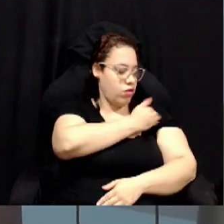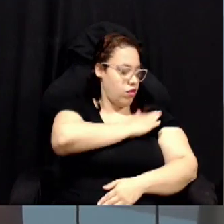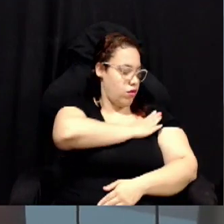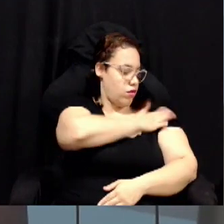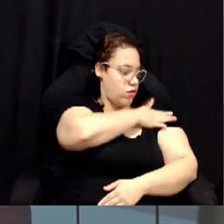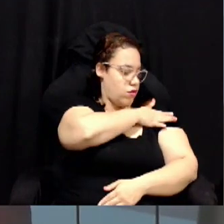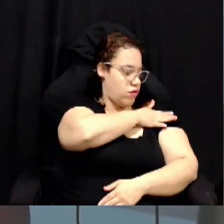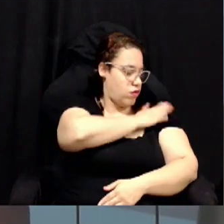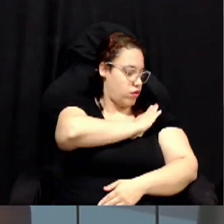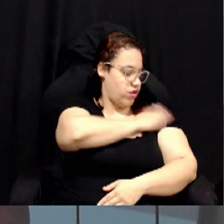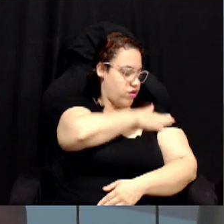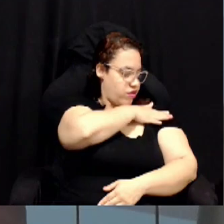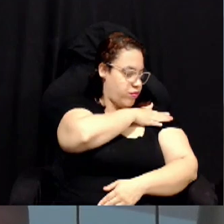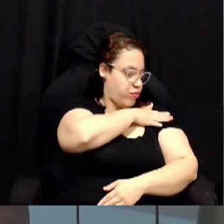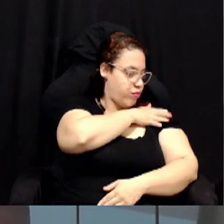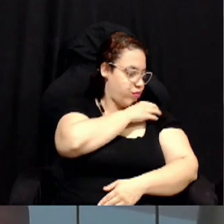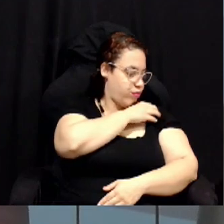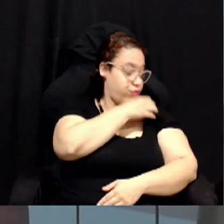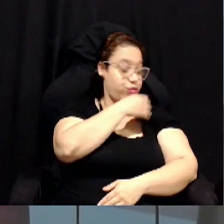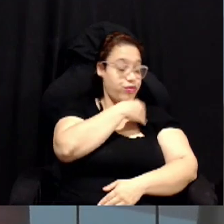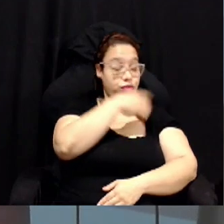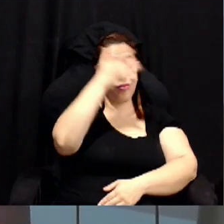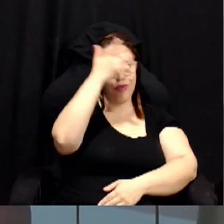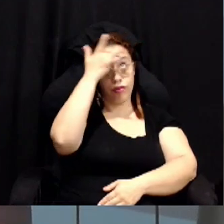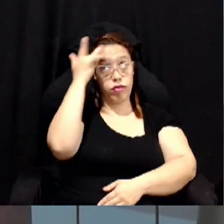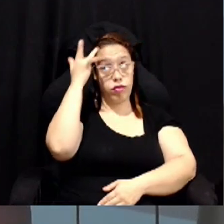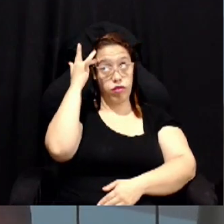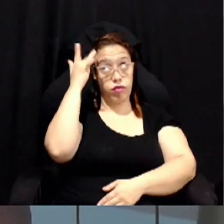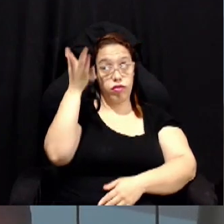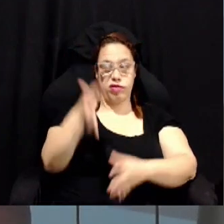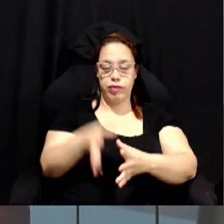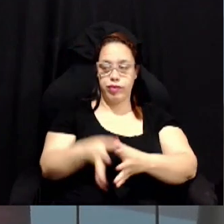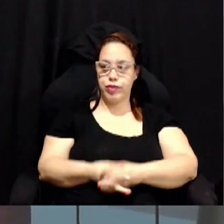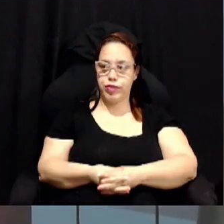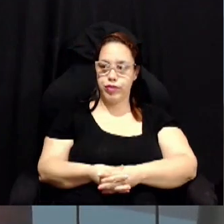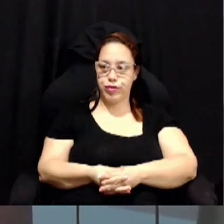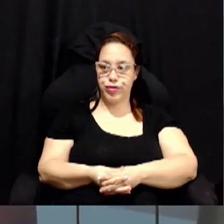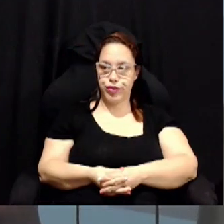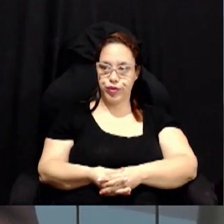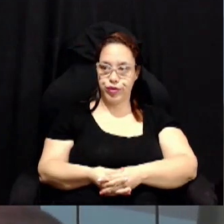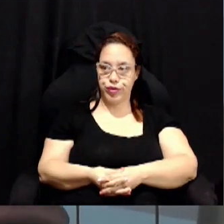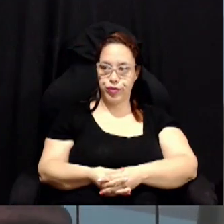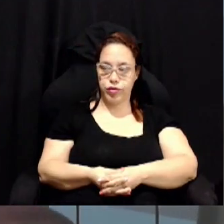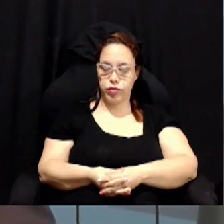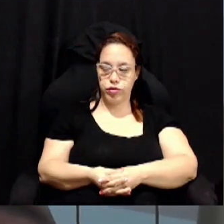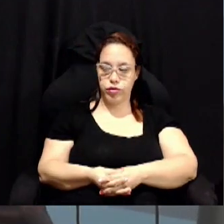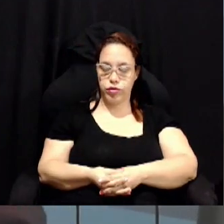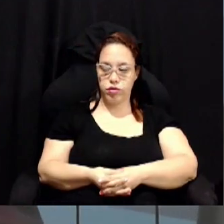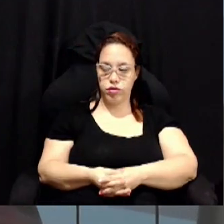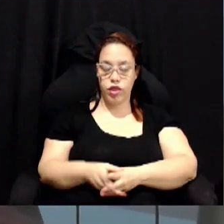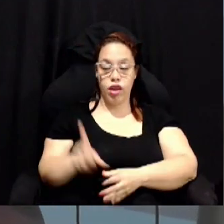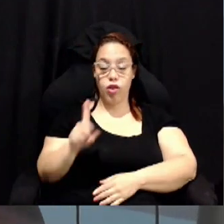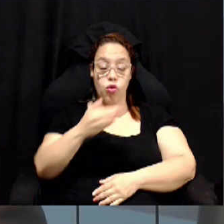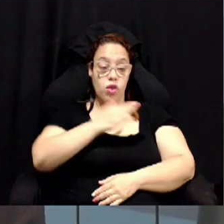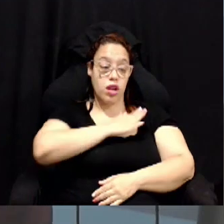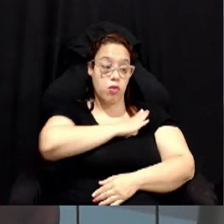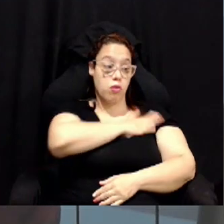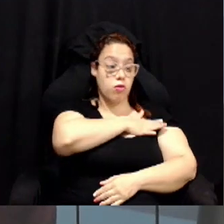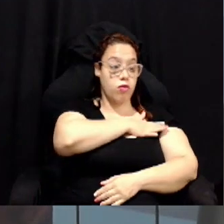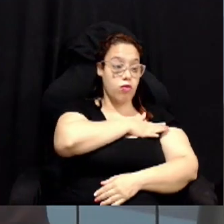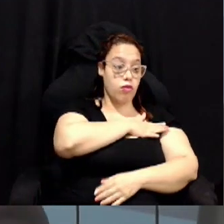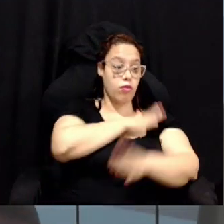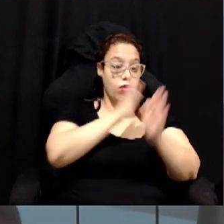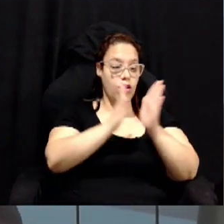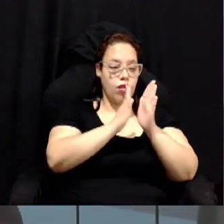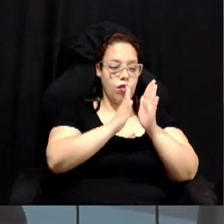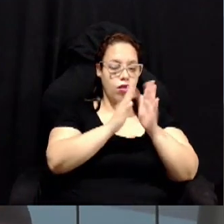assim. As pessoas, elas não são preconceituosas na frente, mas fazem atitudes